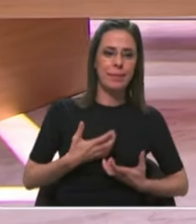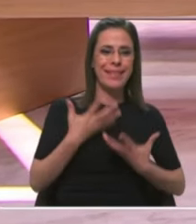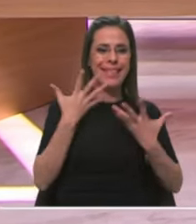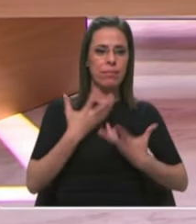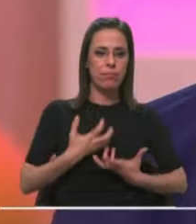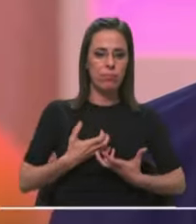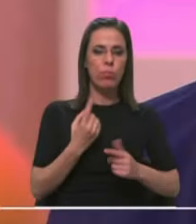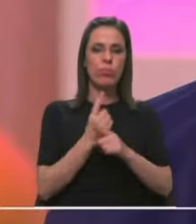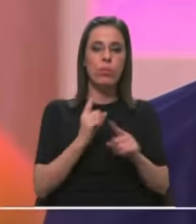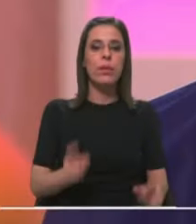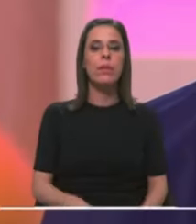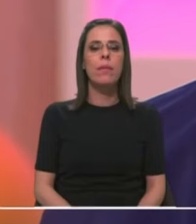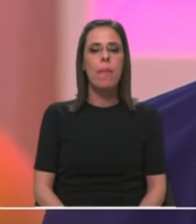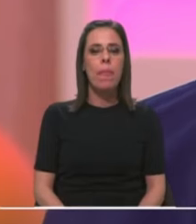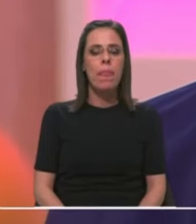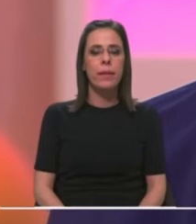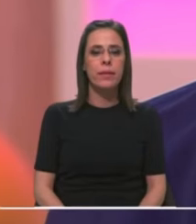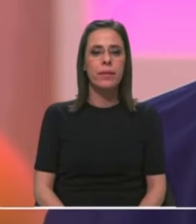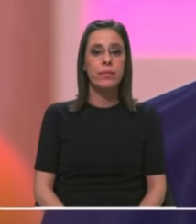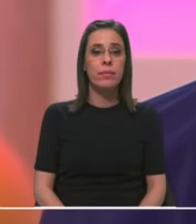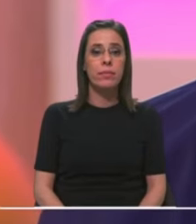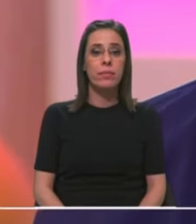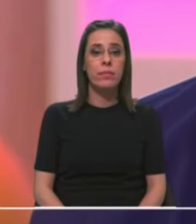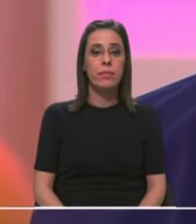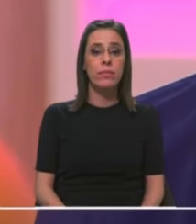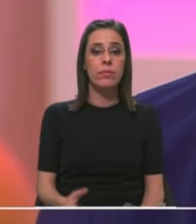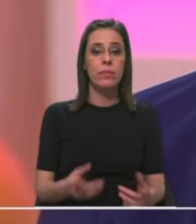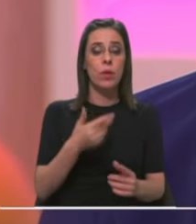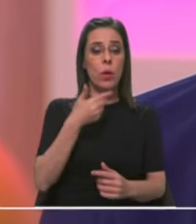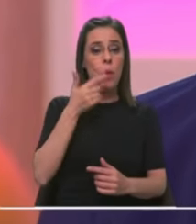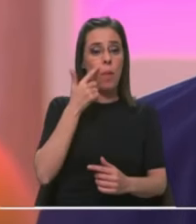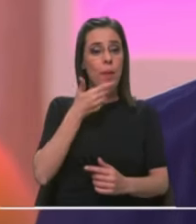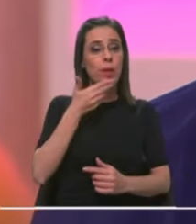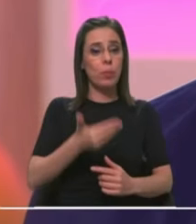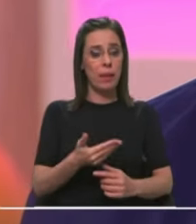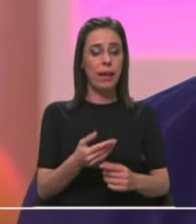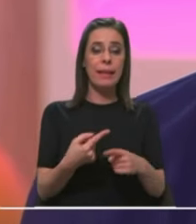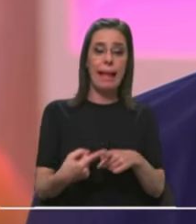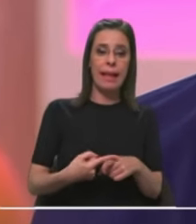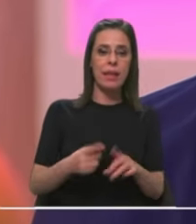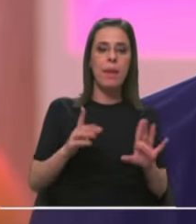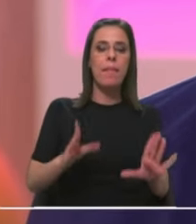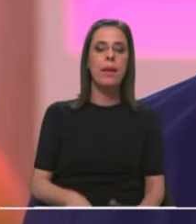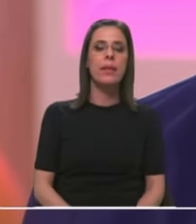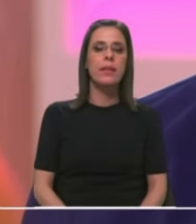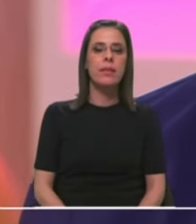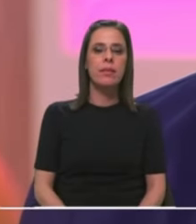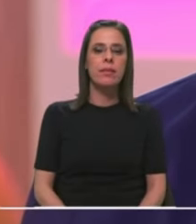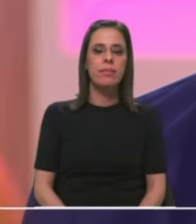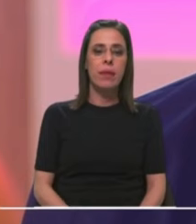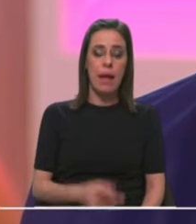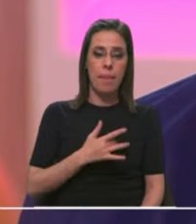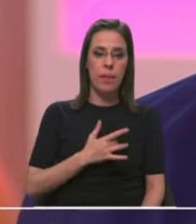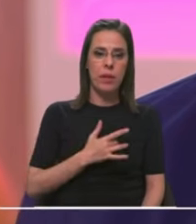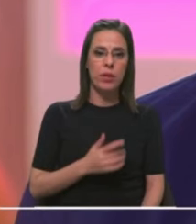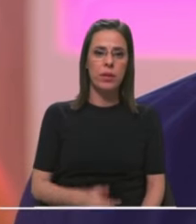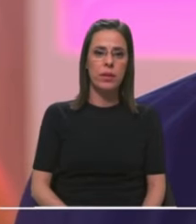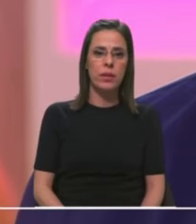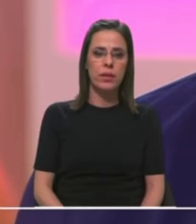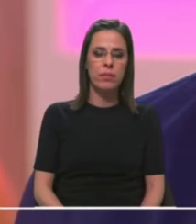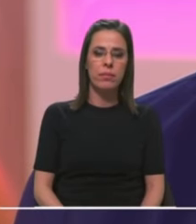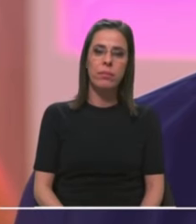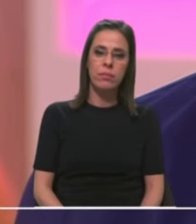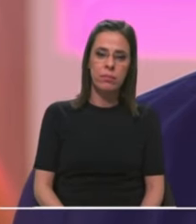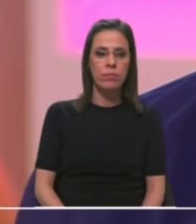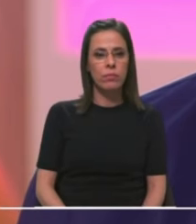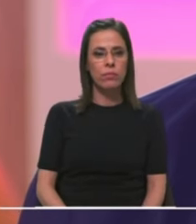agridoce porquê? Então, porque foi uma experiência interessante, mas... Mas apaixonou-se.